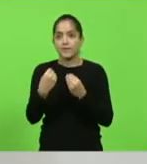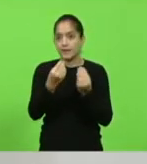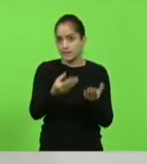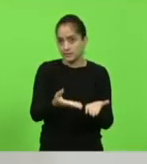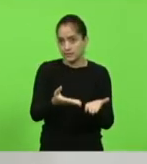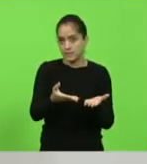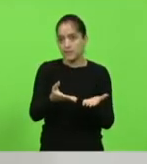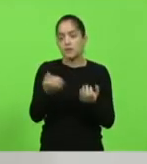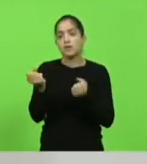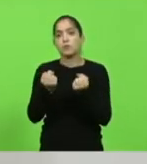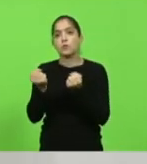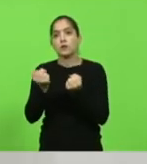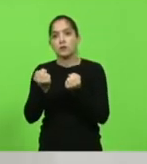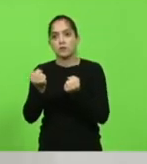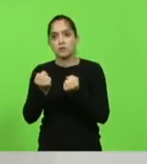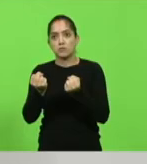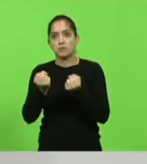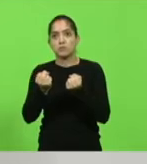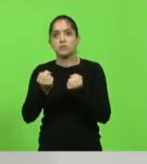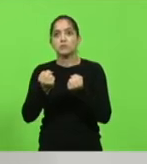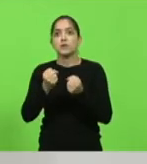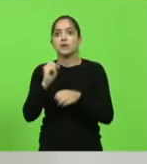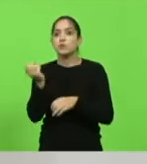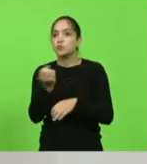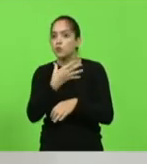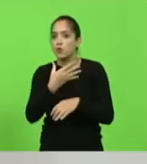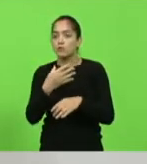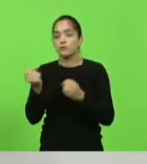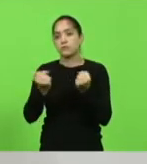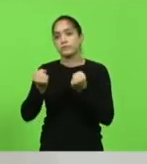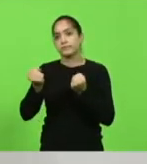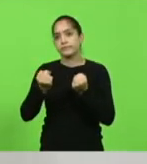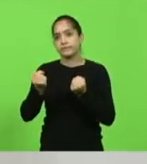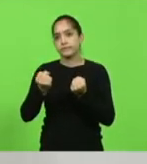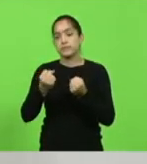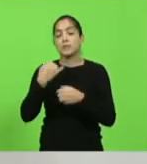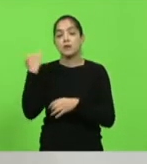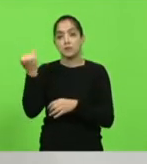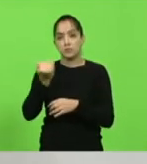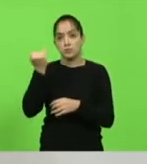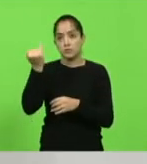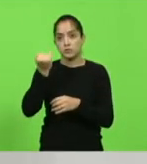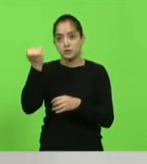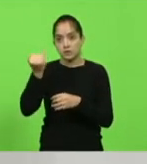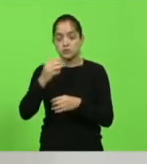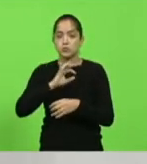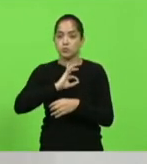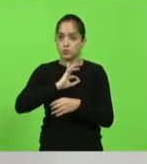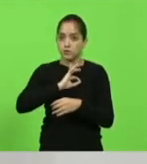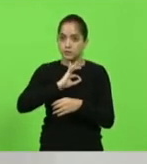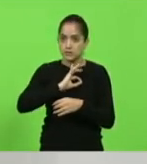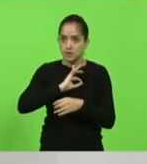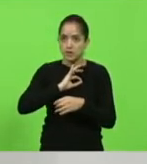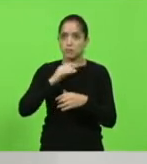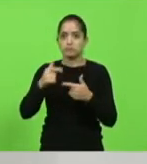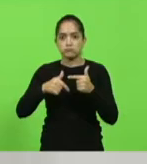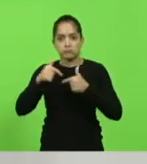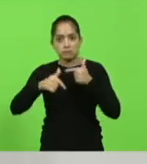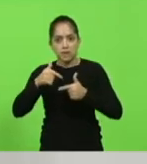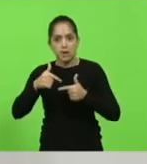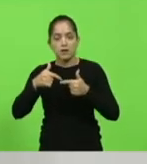recebendo a modernização da Tropa que é muito importante o policial que é